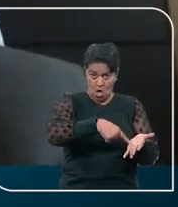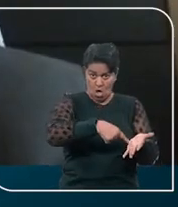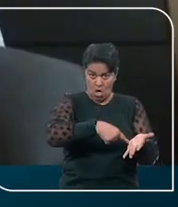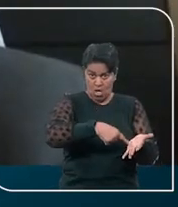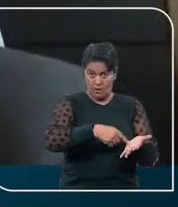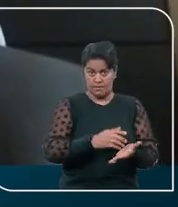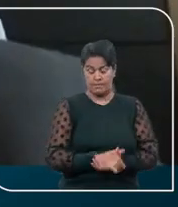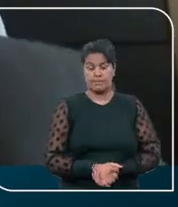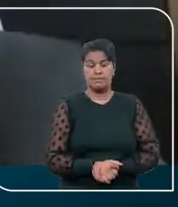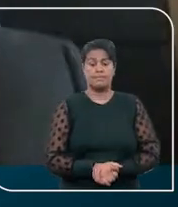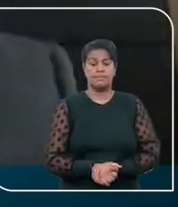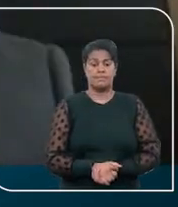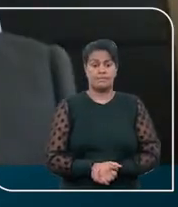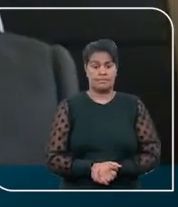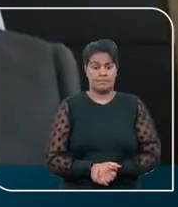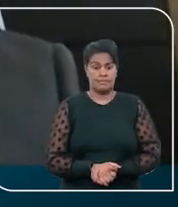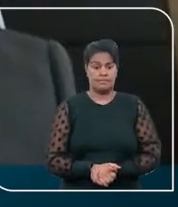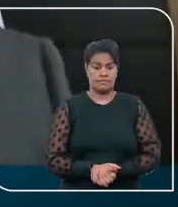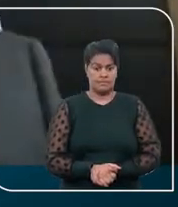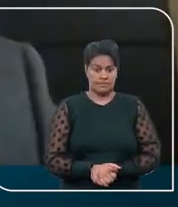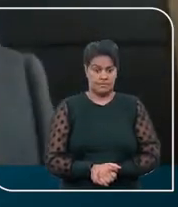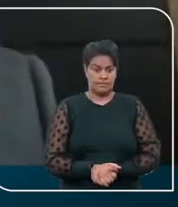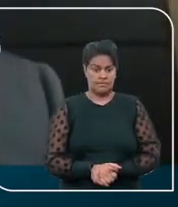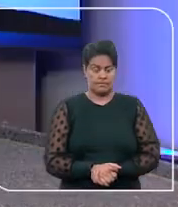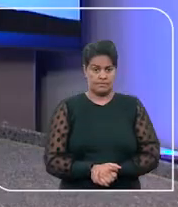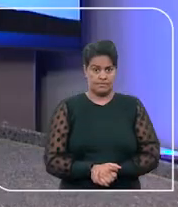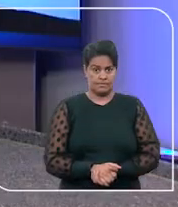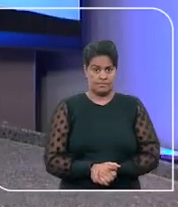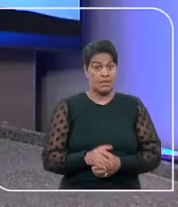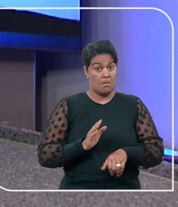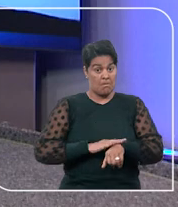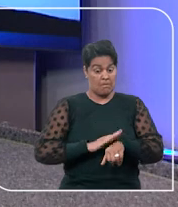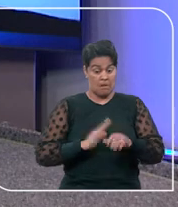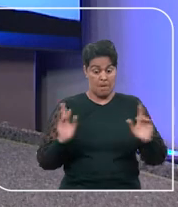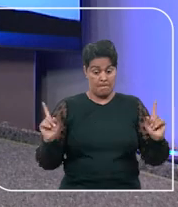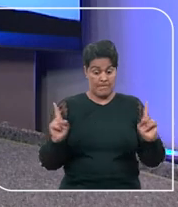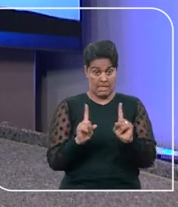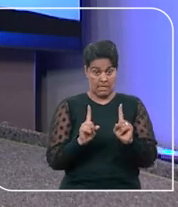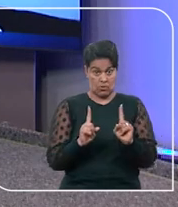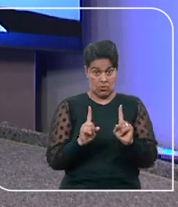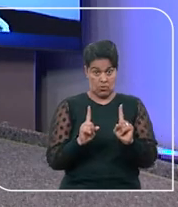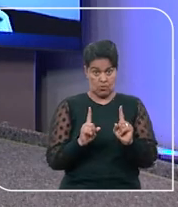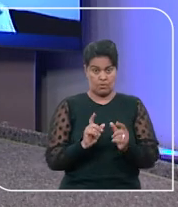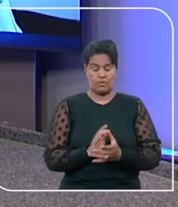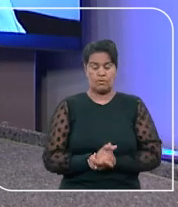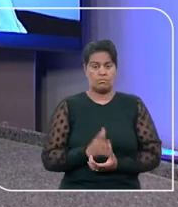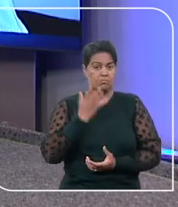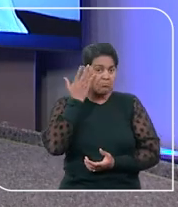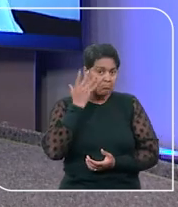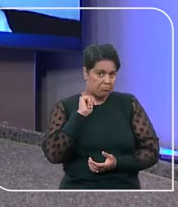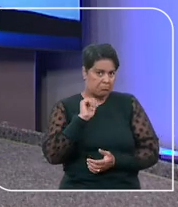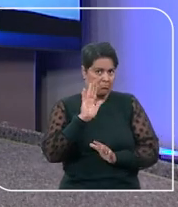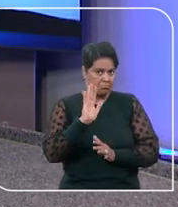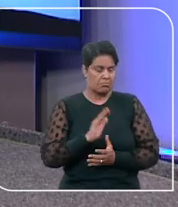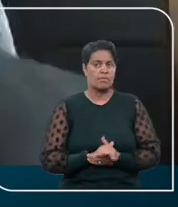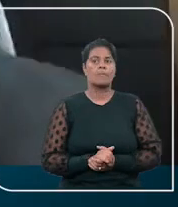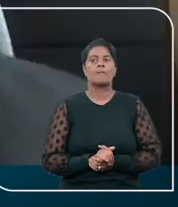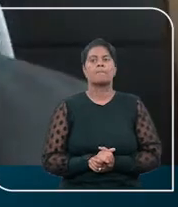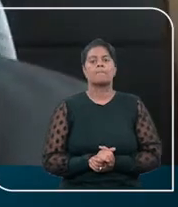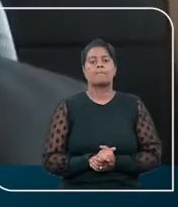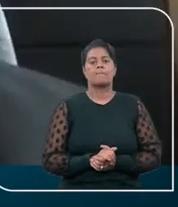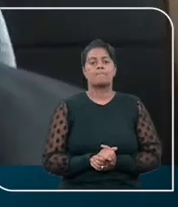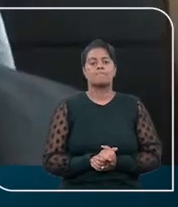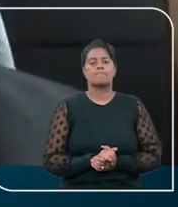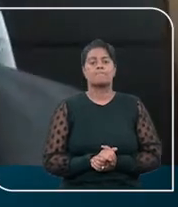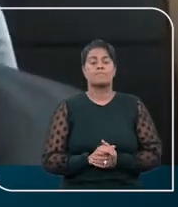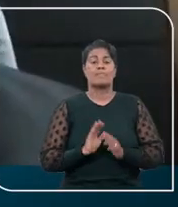Bom, eu gosto sempre de refletir para curta temporada, né? O aluguel para institutos. curta temporada, só para deixar bem claro. Certo. Eu gosto sempre de refletir sobre os institutos,